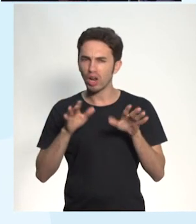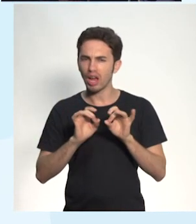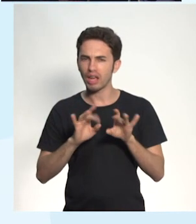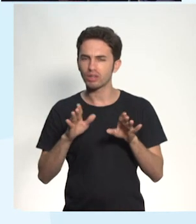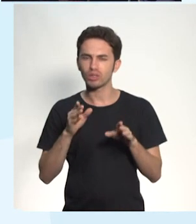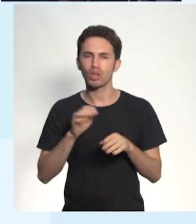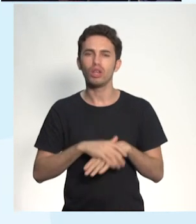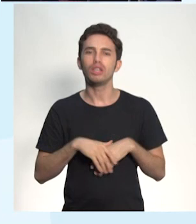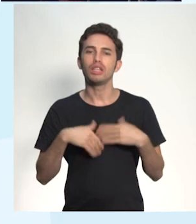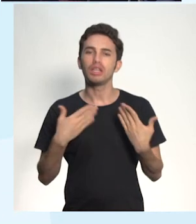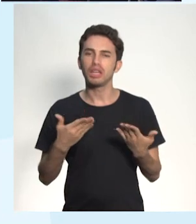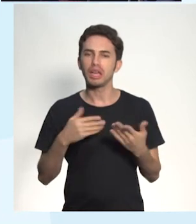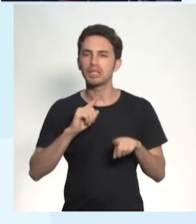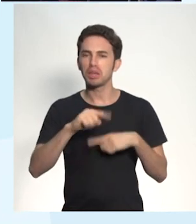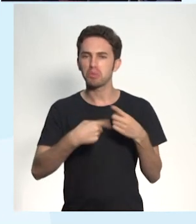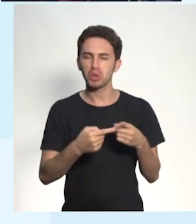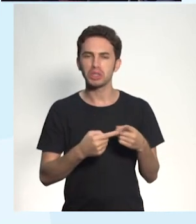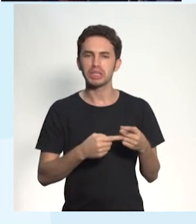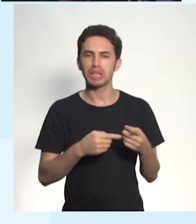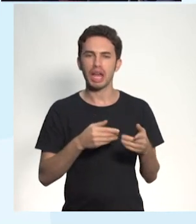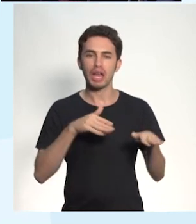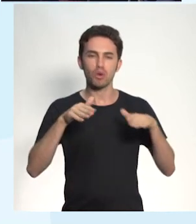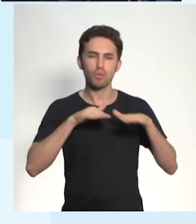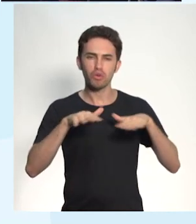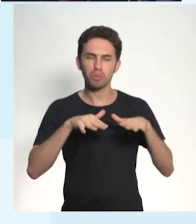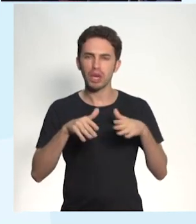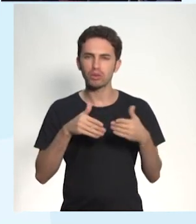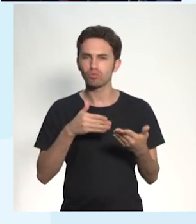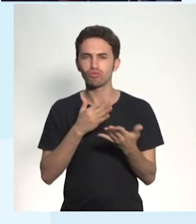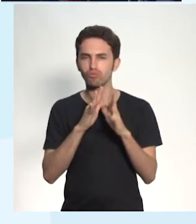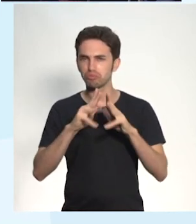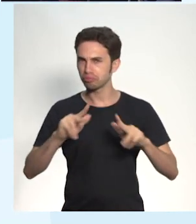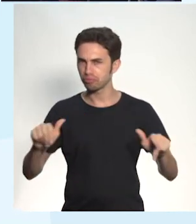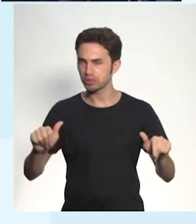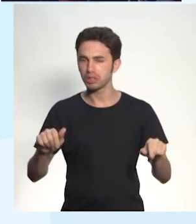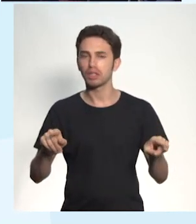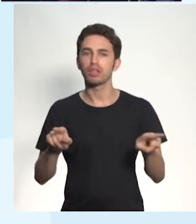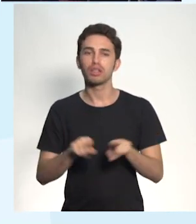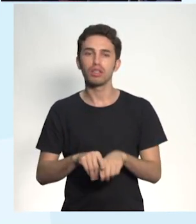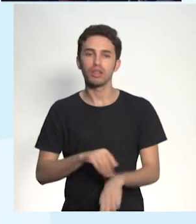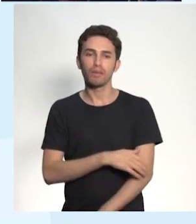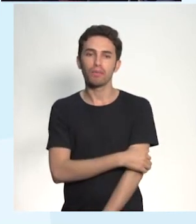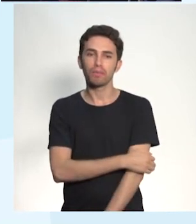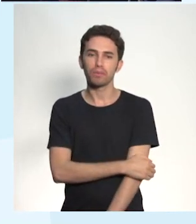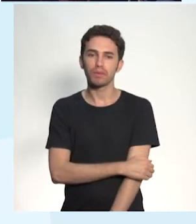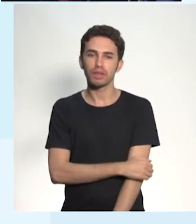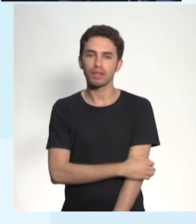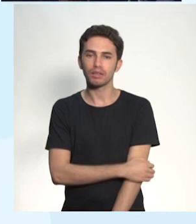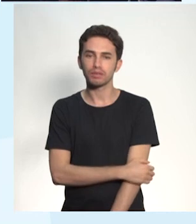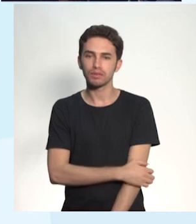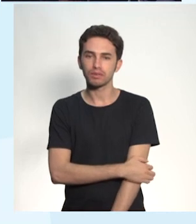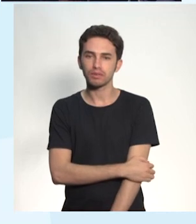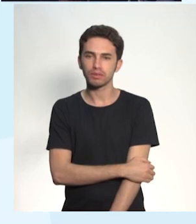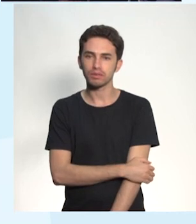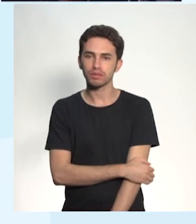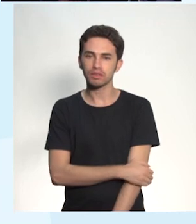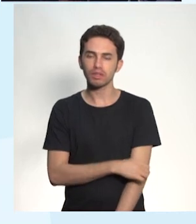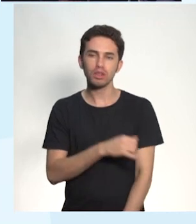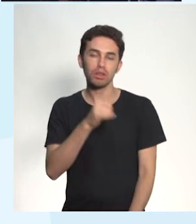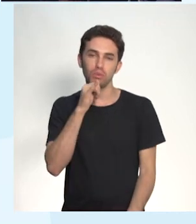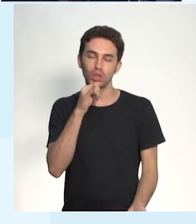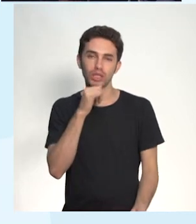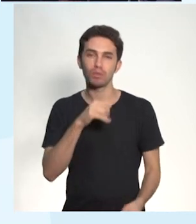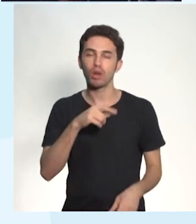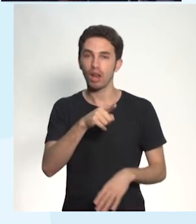não existe mais a necessidade ali do movimento continuar. Então, a gente pega ali o que o professor falou, né? As manifestações